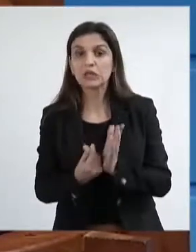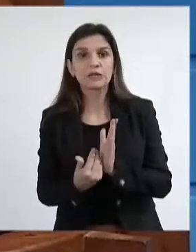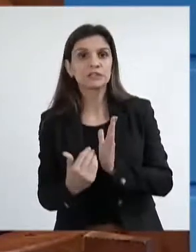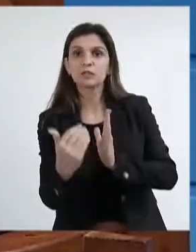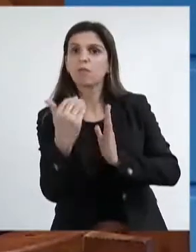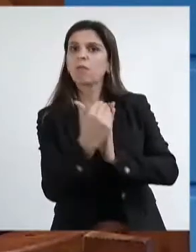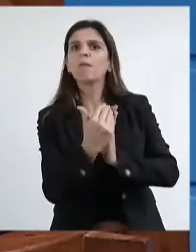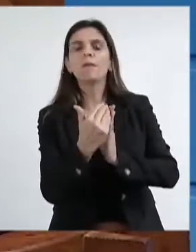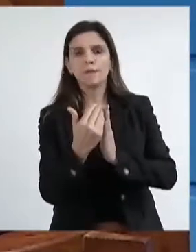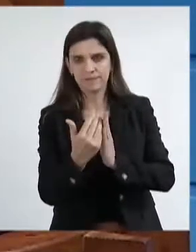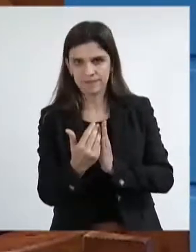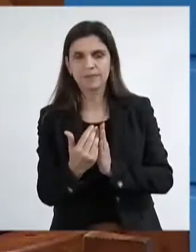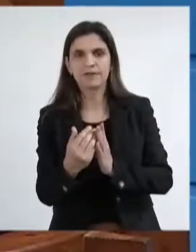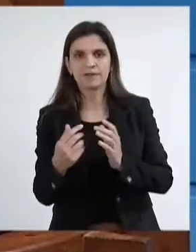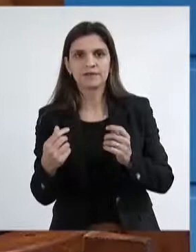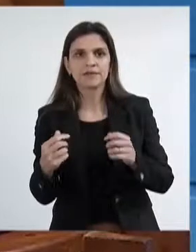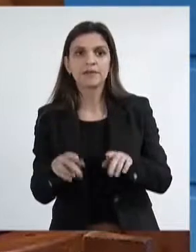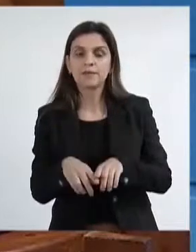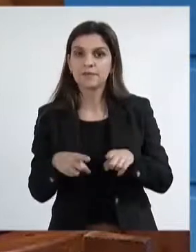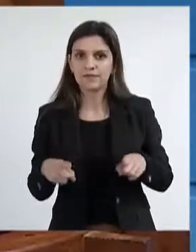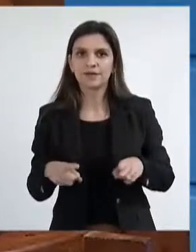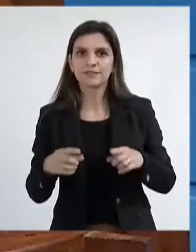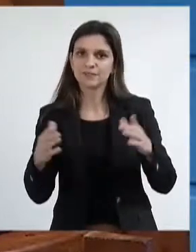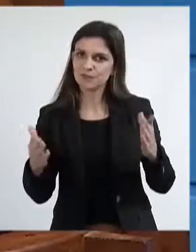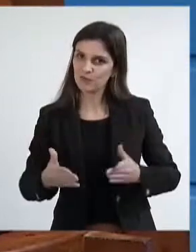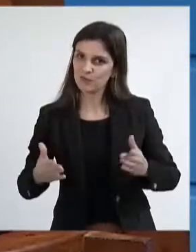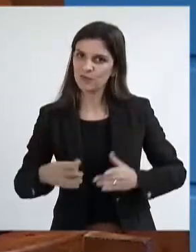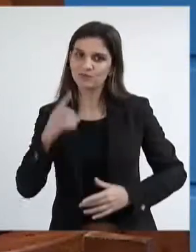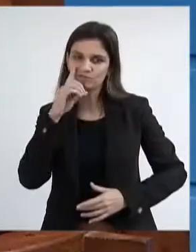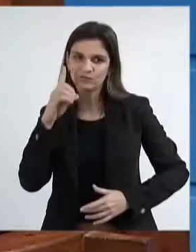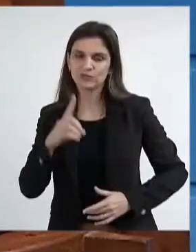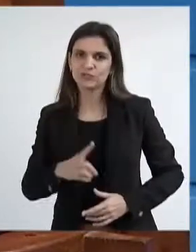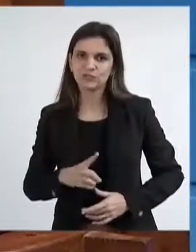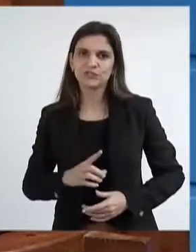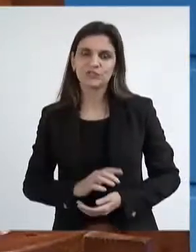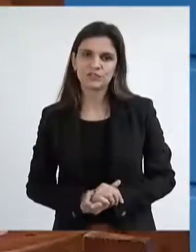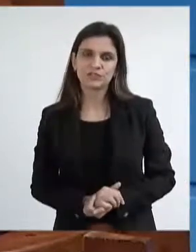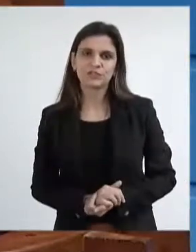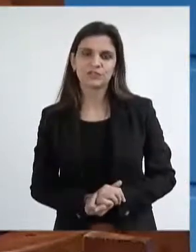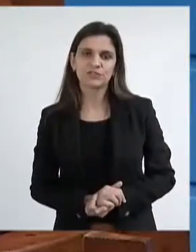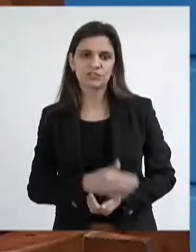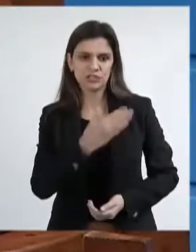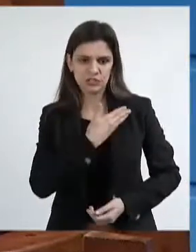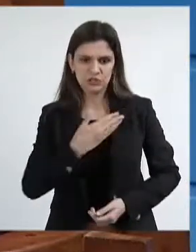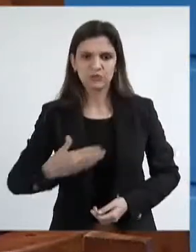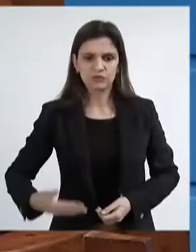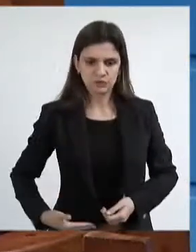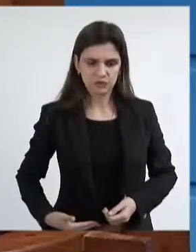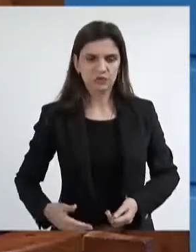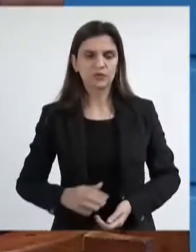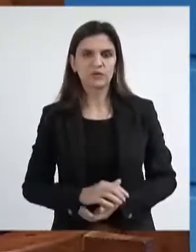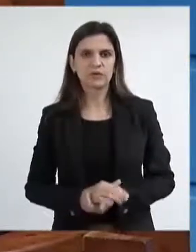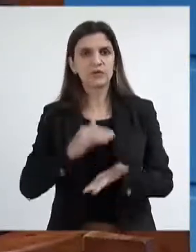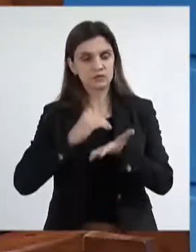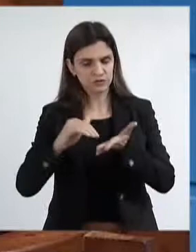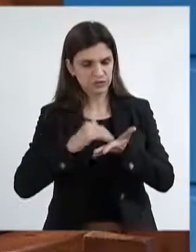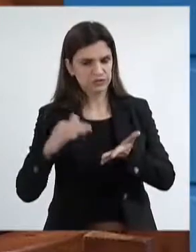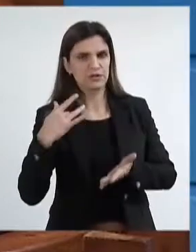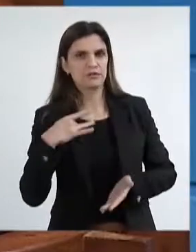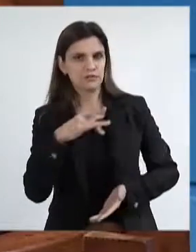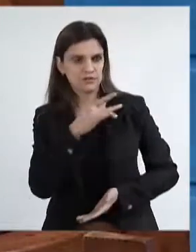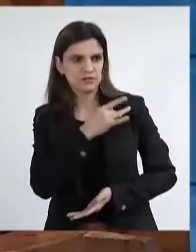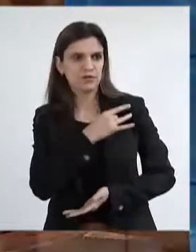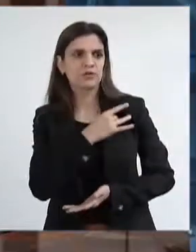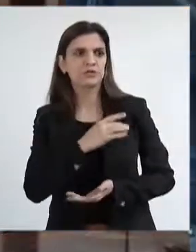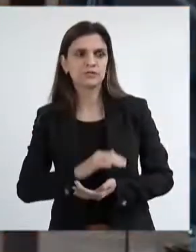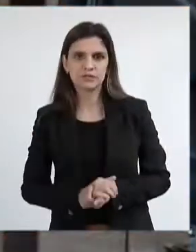infelizmente, ocorreu esses atrasos. Hoje está em dia, graças à ação do nosso governador, do nosso secretário, do nosso líder, as cobranças por